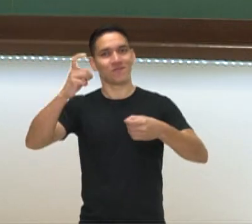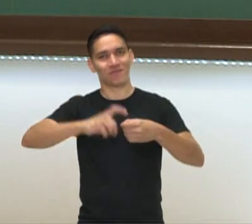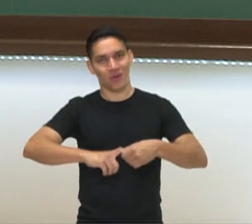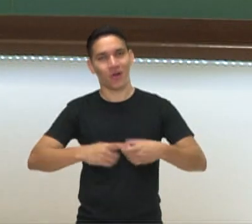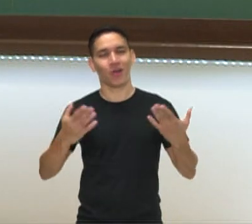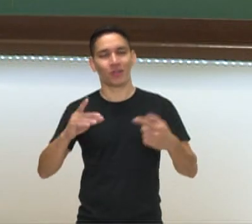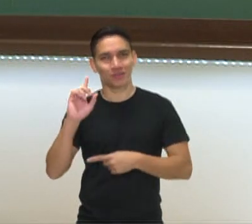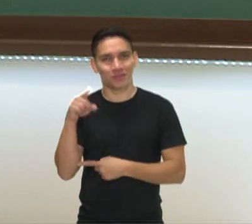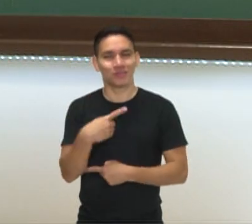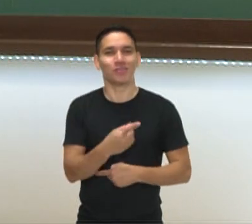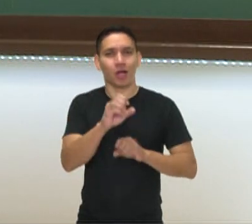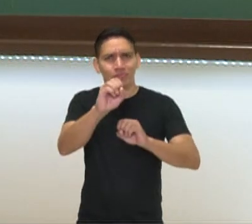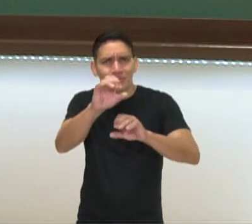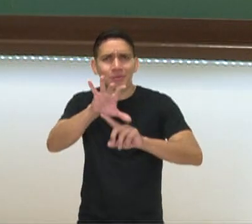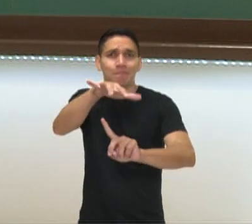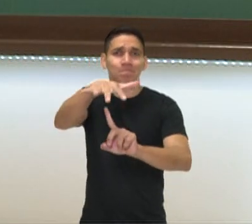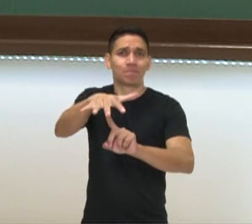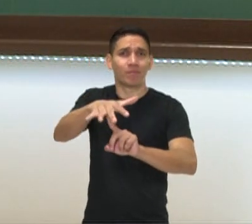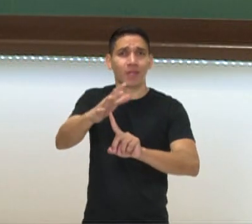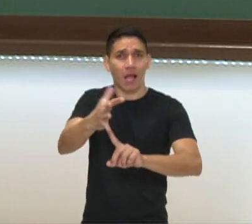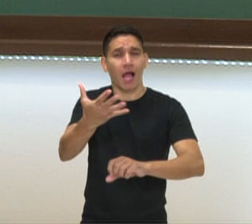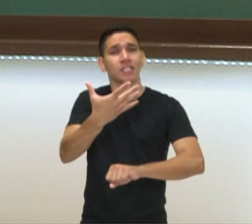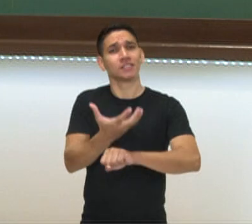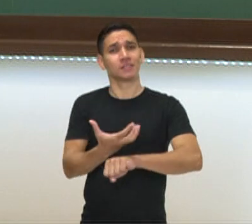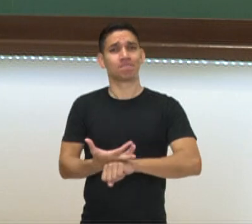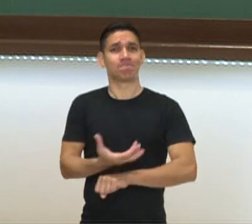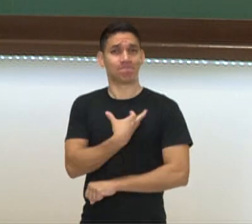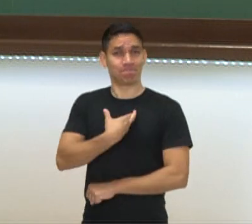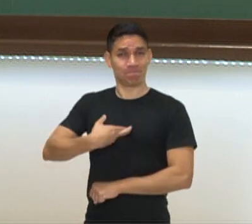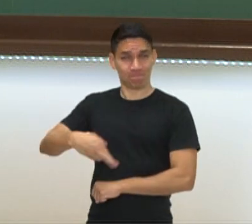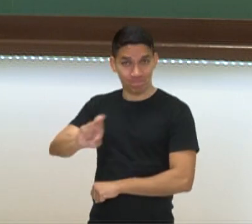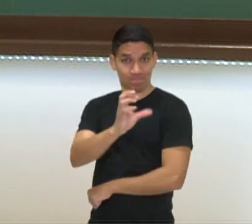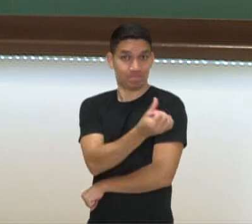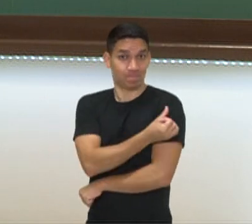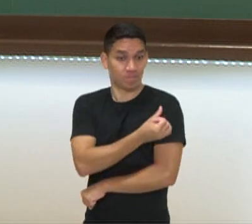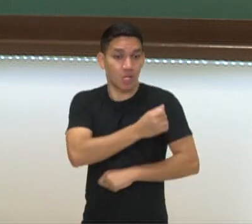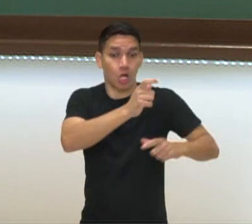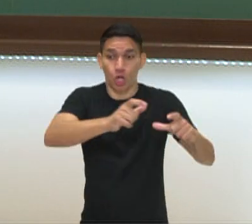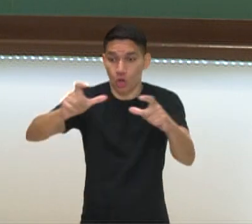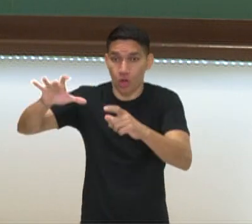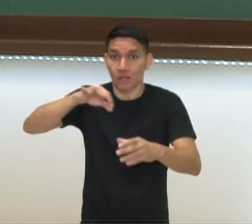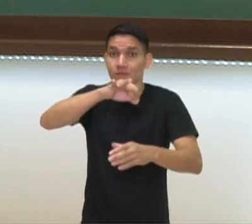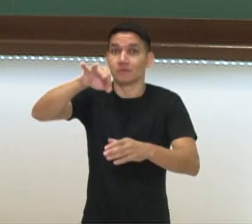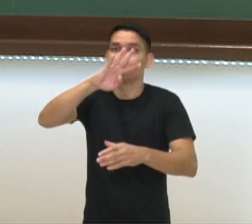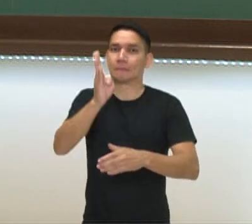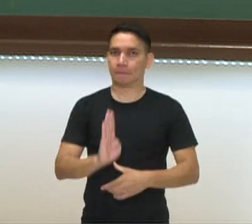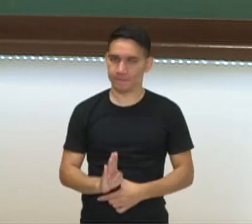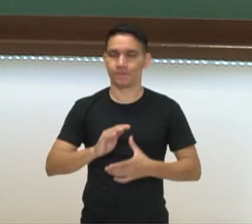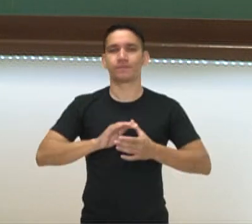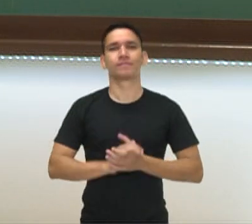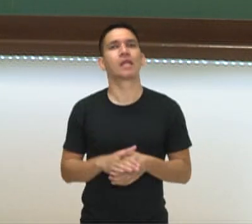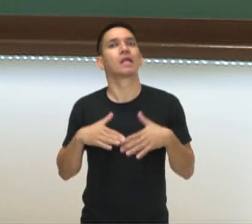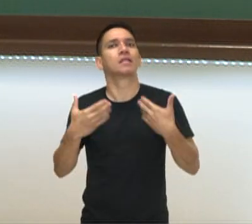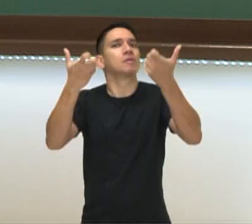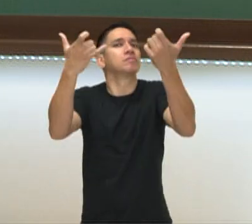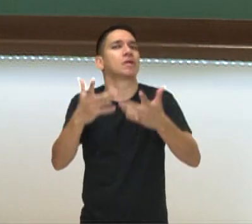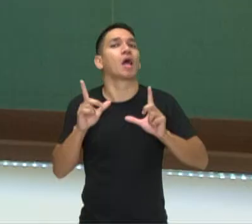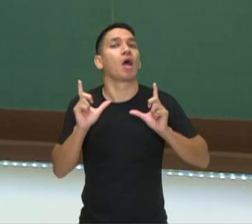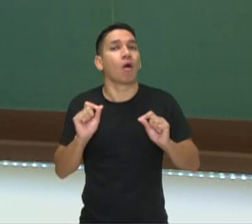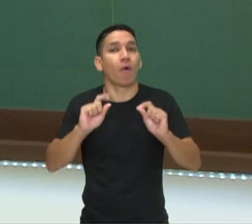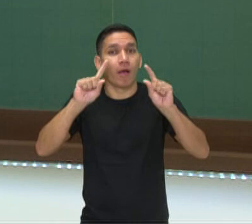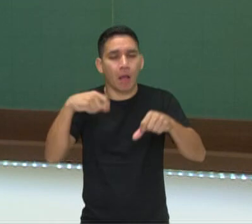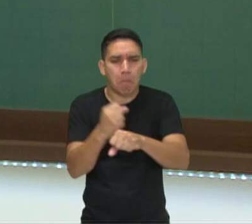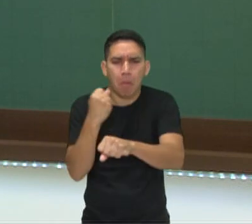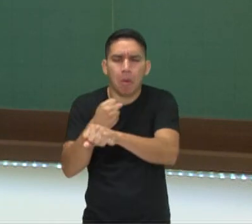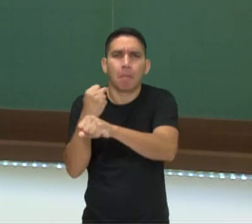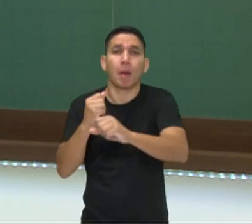Voltamos com nossa aula Paraná Ensino Religioso, sexto ano, Lugares Sagrados no Brasil. E estamos falando das construções do